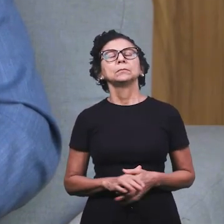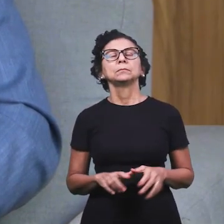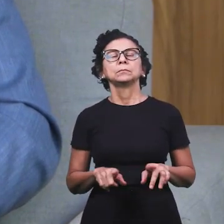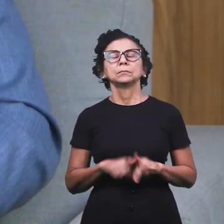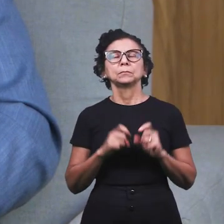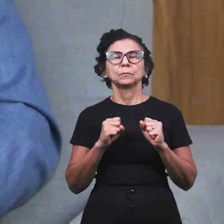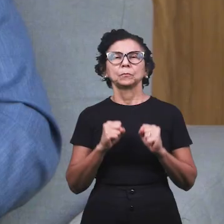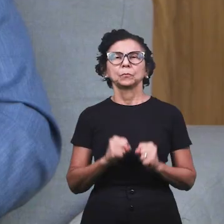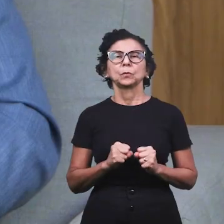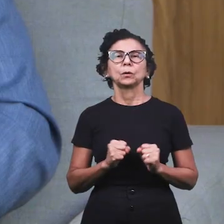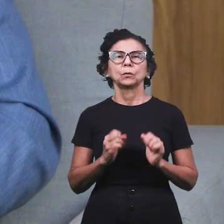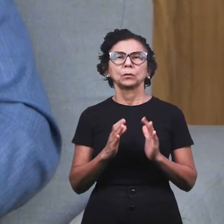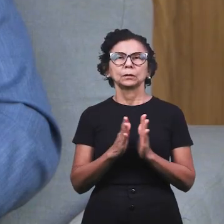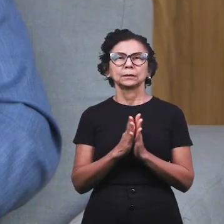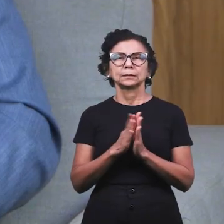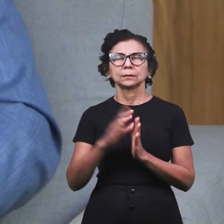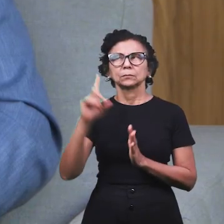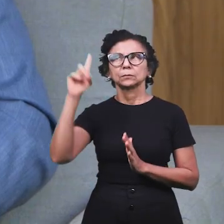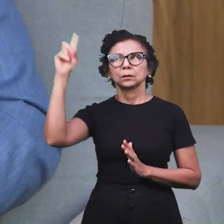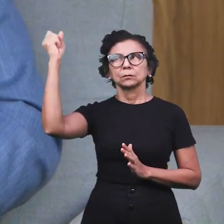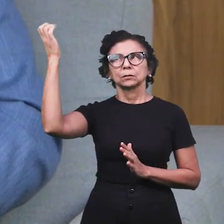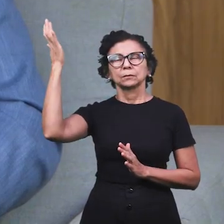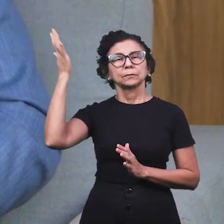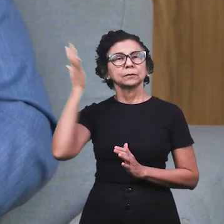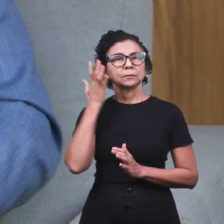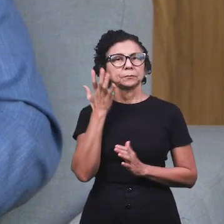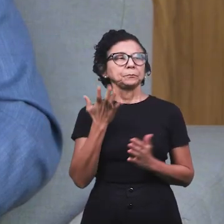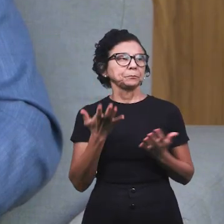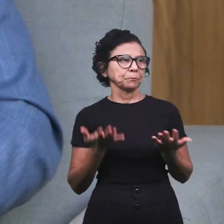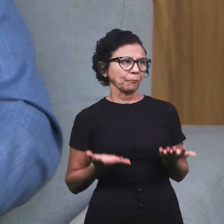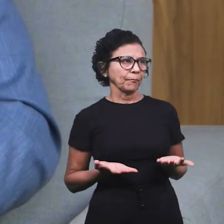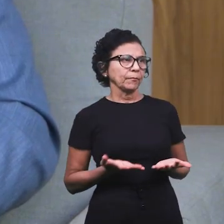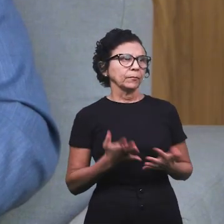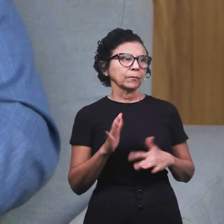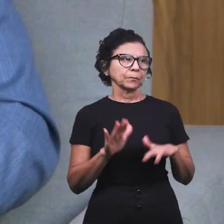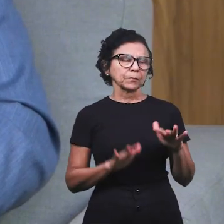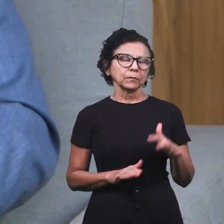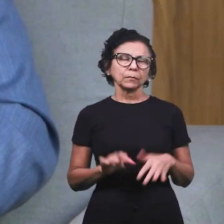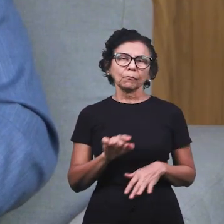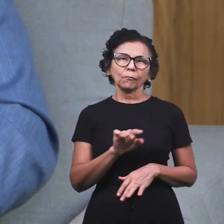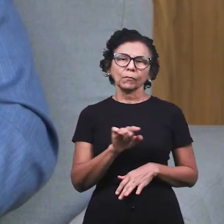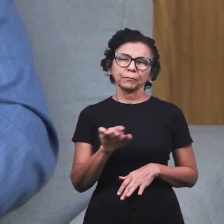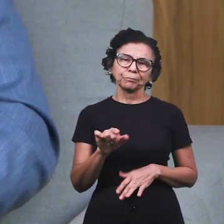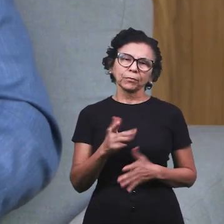Senhor. Isso também é maravilhoso, né? Porque assim, às vezes você está